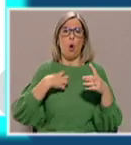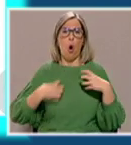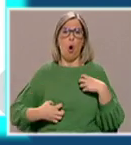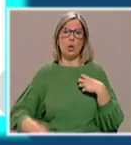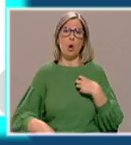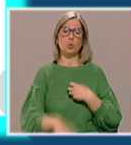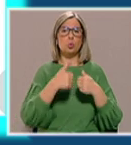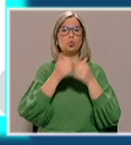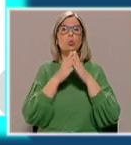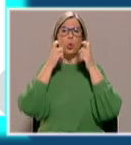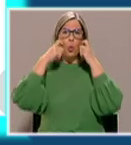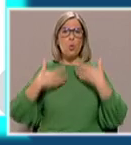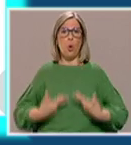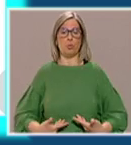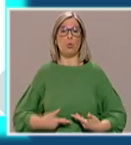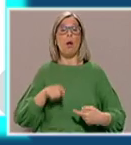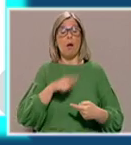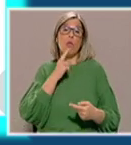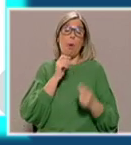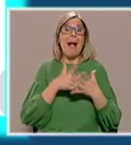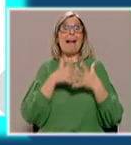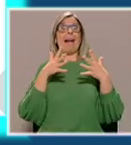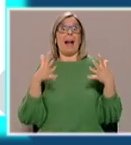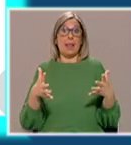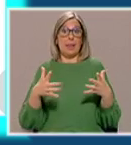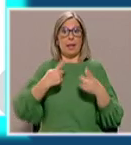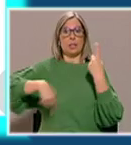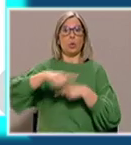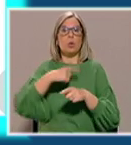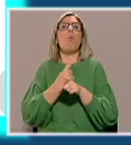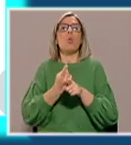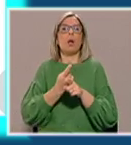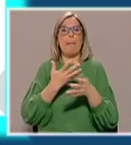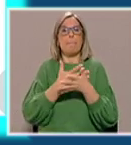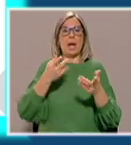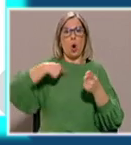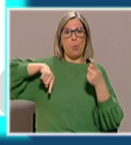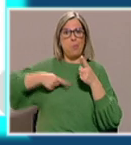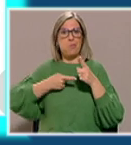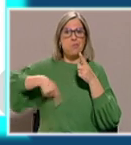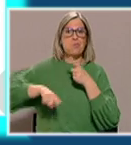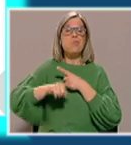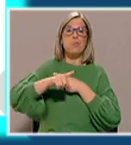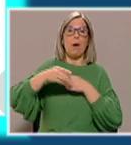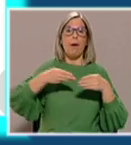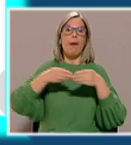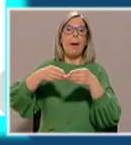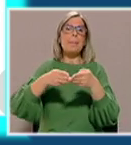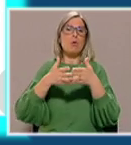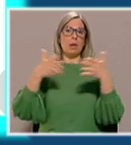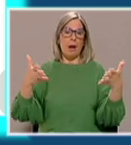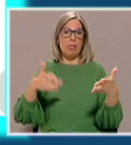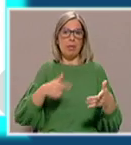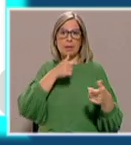as partes do corpo. Também se chama grande circulação por isso mesmo, porque é um percurso, um trajeto longo em que o sangue vai desde o coração até à cabeça e